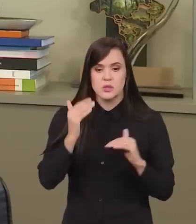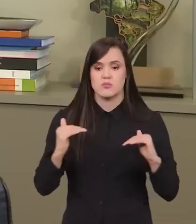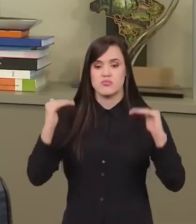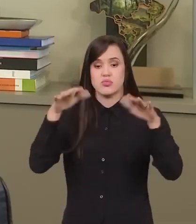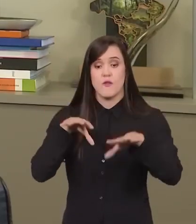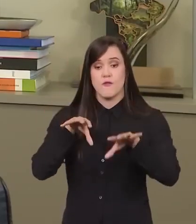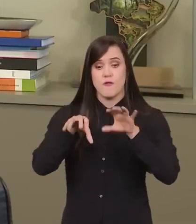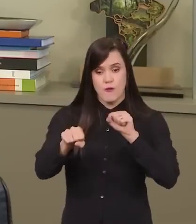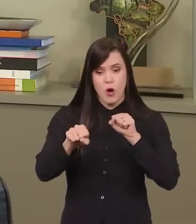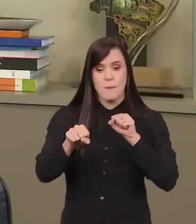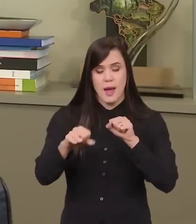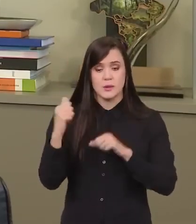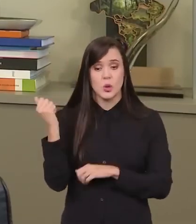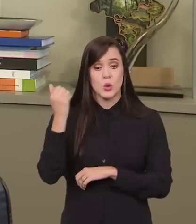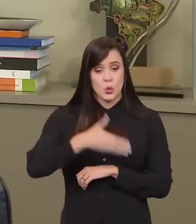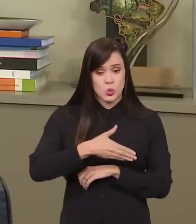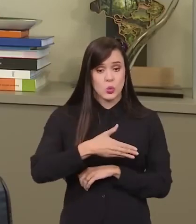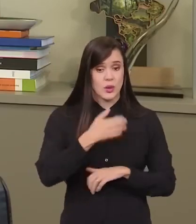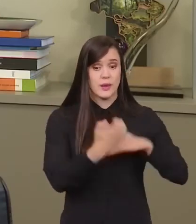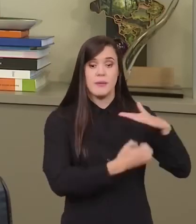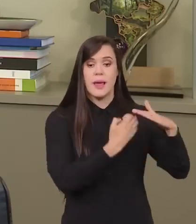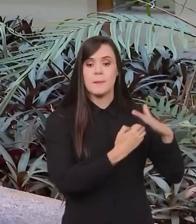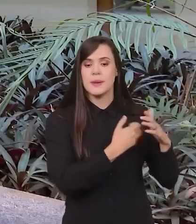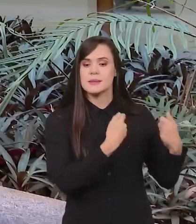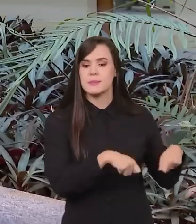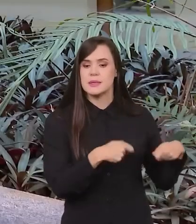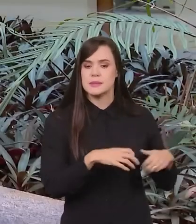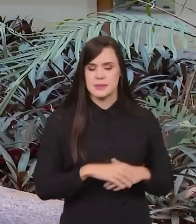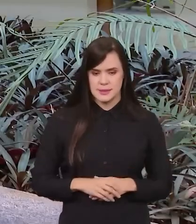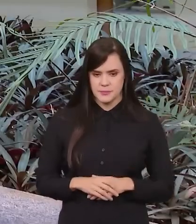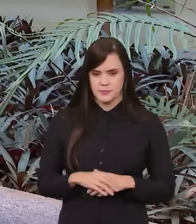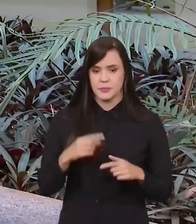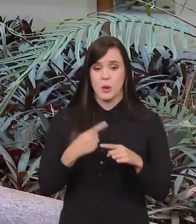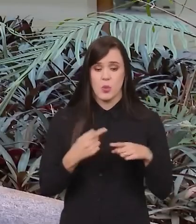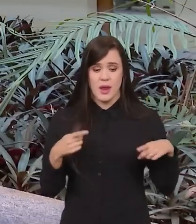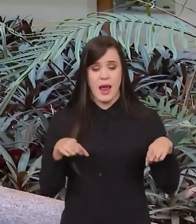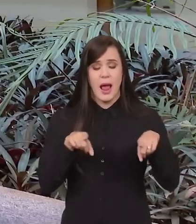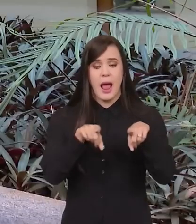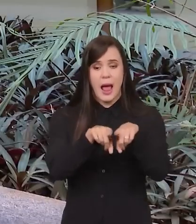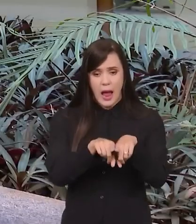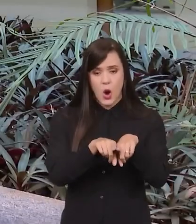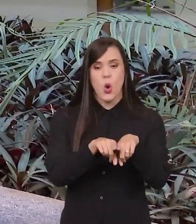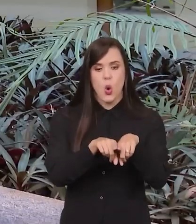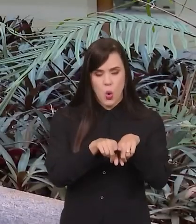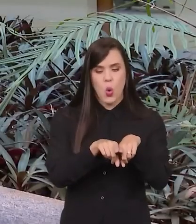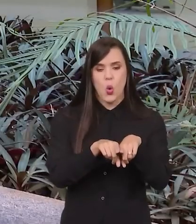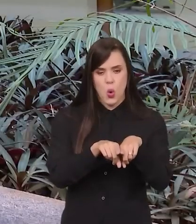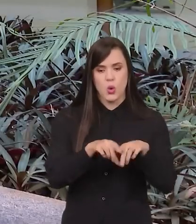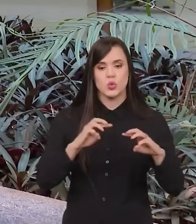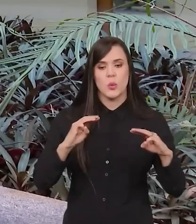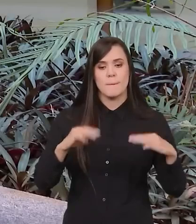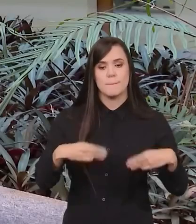superior, PCD, do que a necessidade das empresas brasileiras. Por que existe esse acordo de cooperação técnica com o Ministério Público do